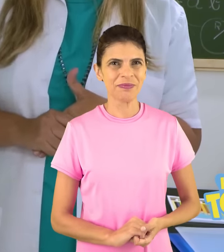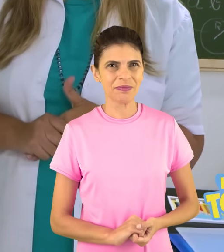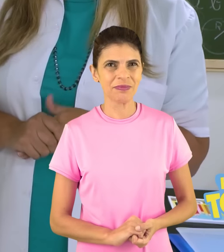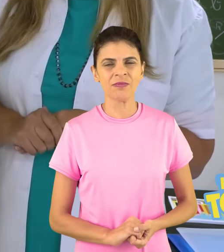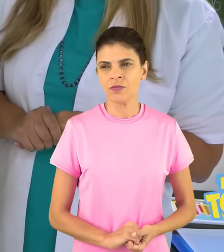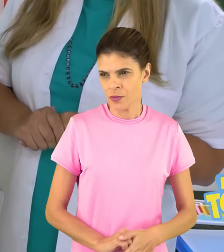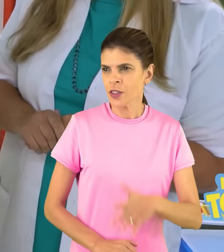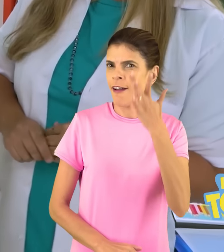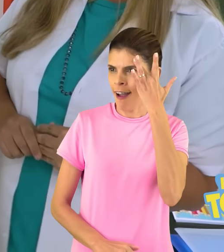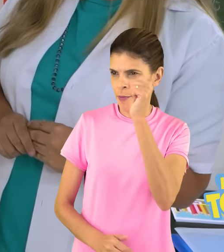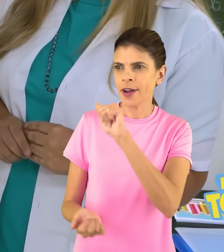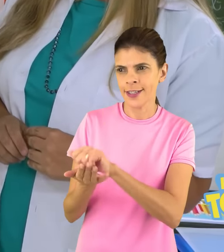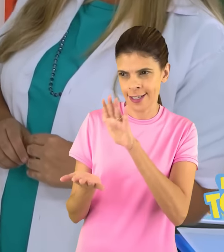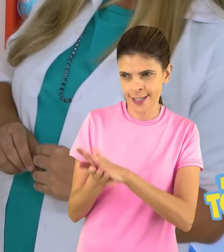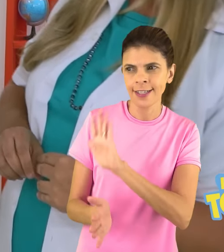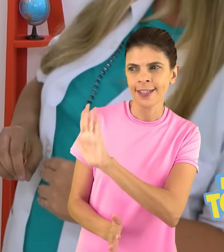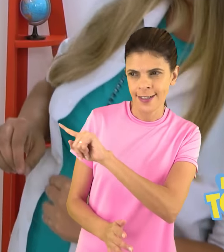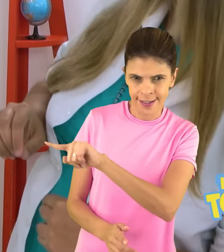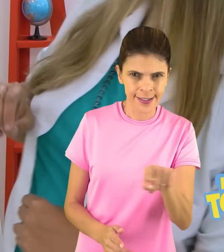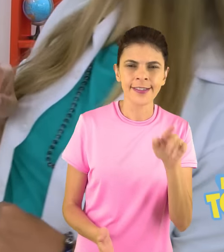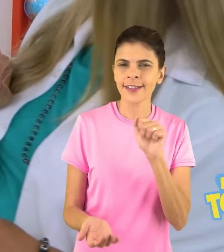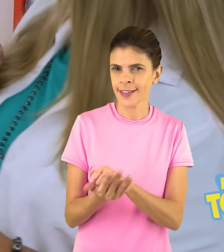Amanhã eu pego vocês.